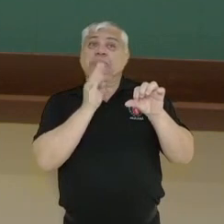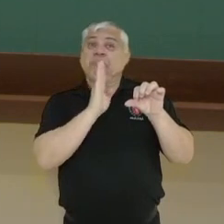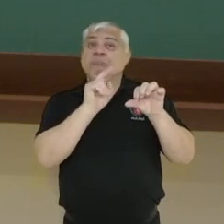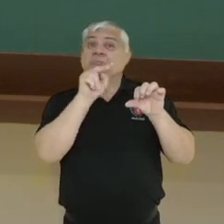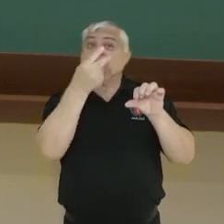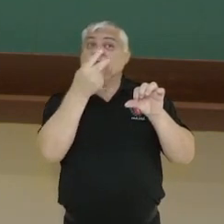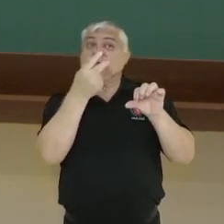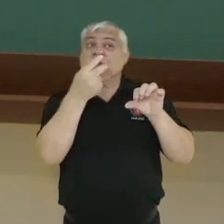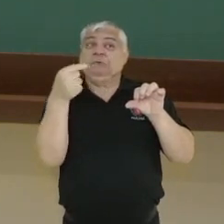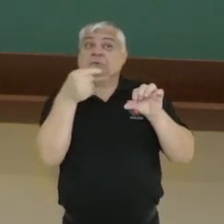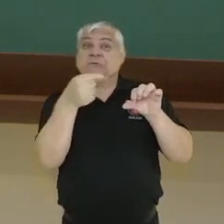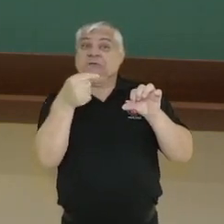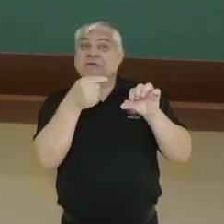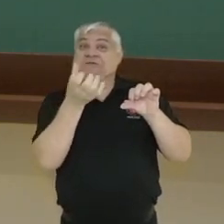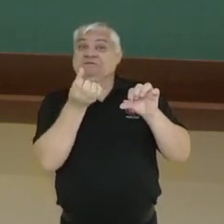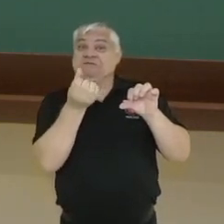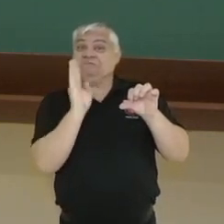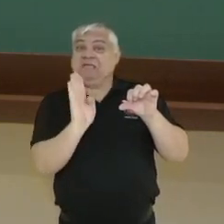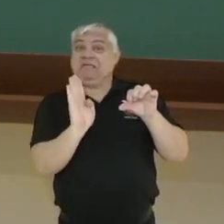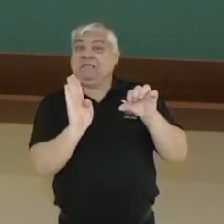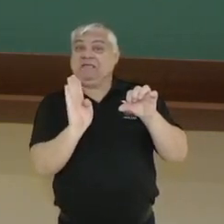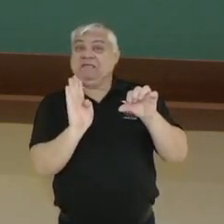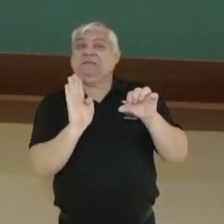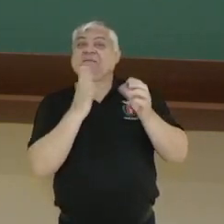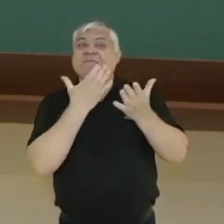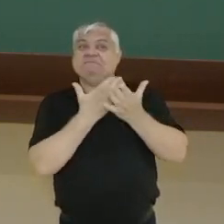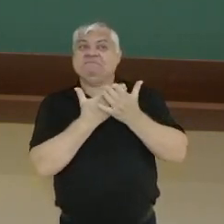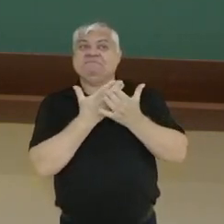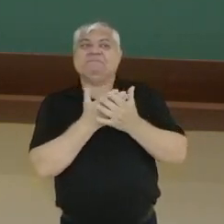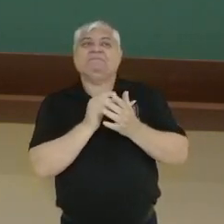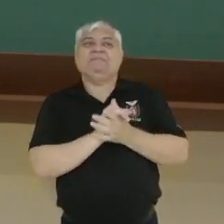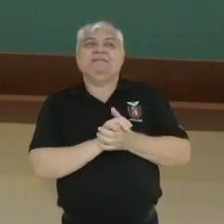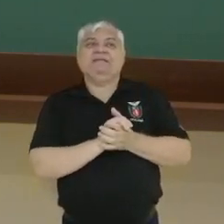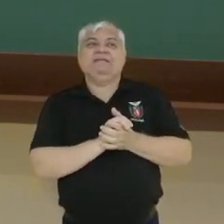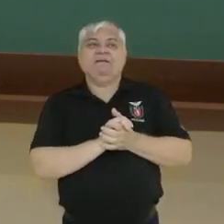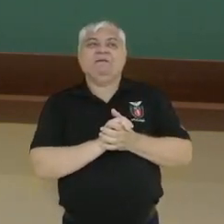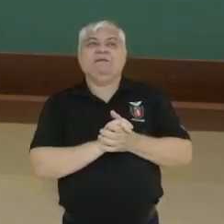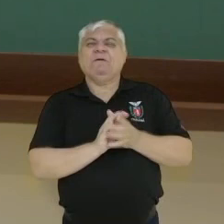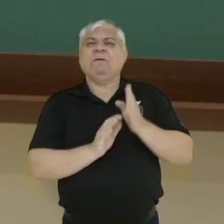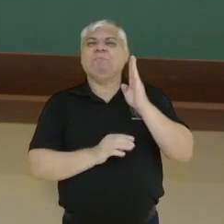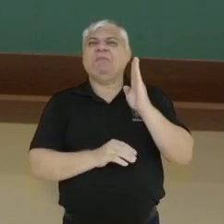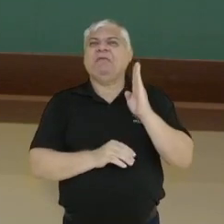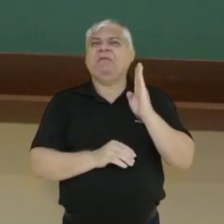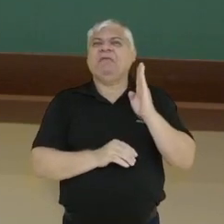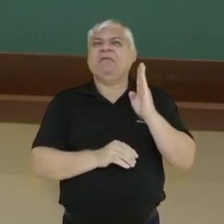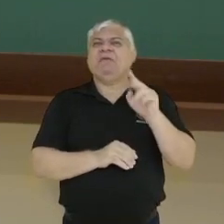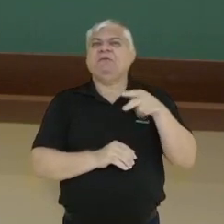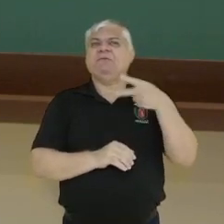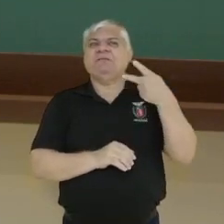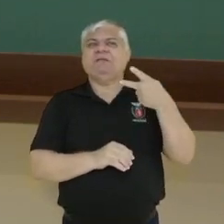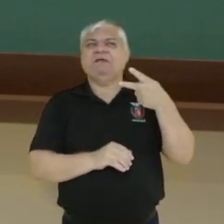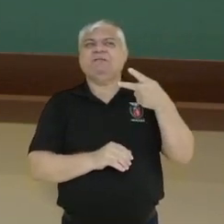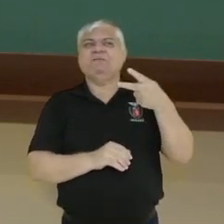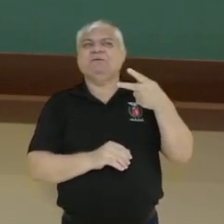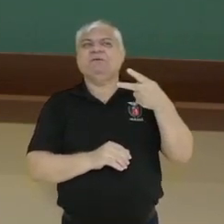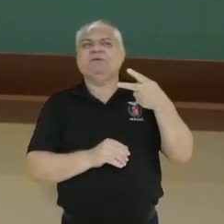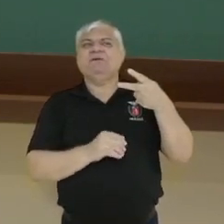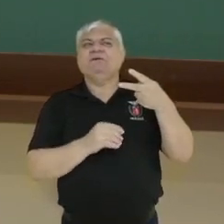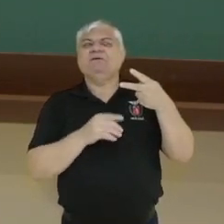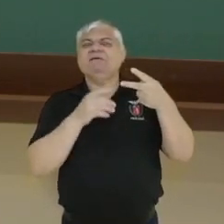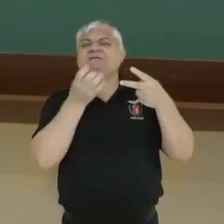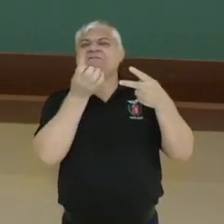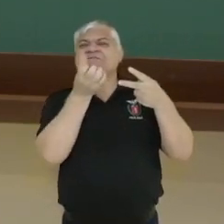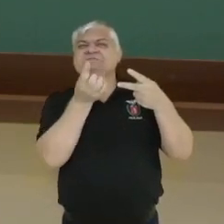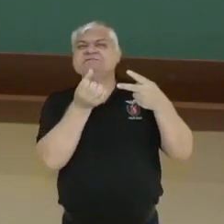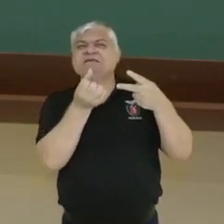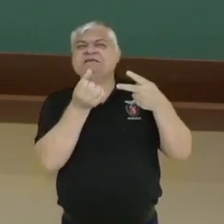e lembrar. Quem não lembra do notável, dá uma estudadinha, que é muito importante. B ao quadrado, primeiro ao quadrado, menos 2